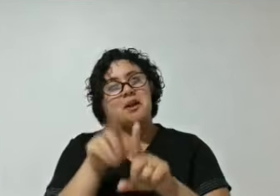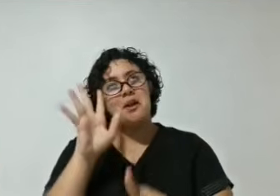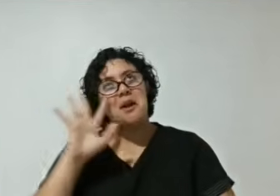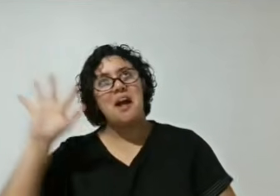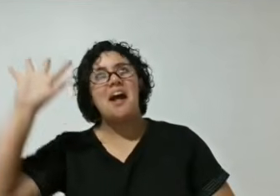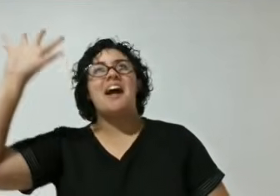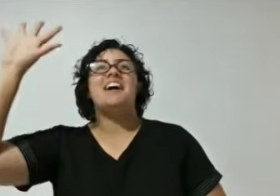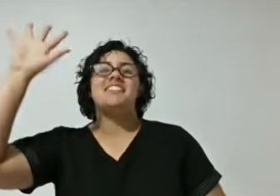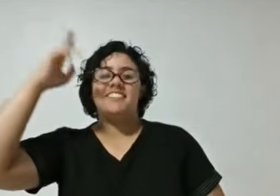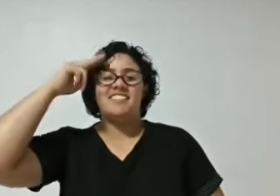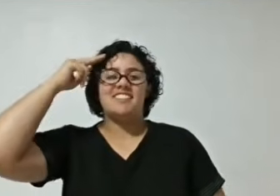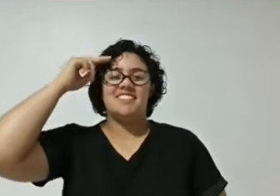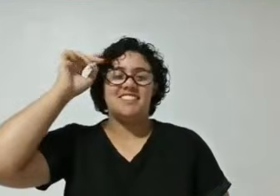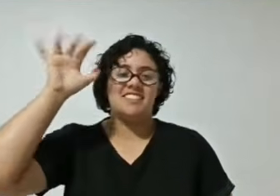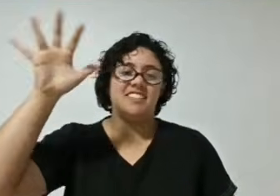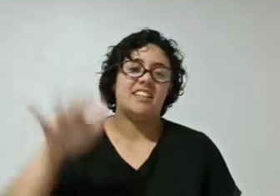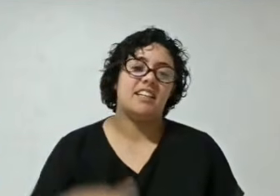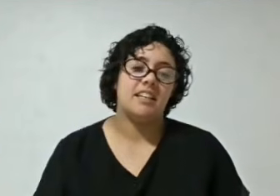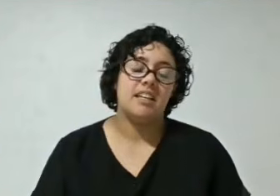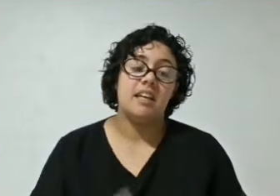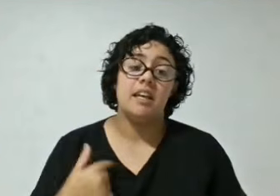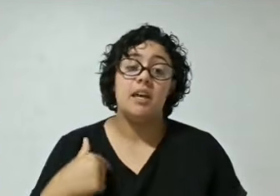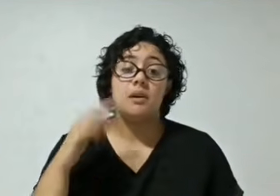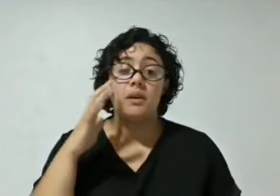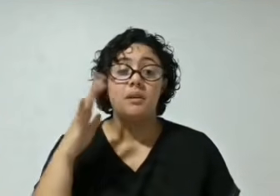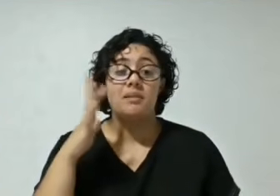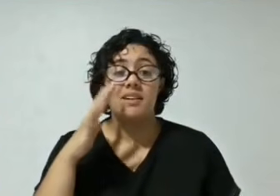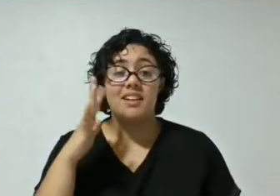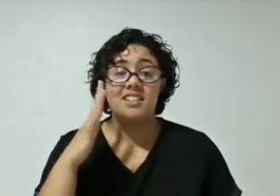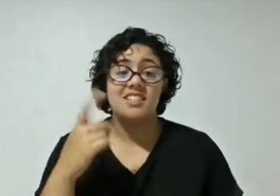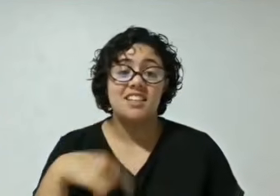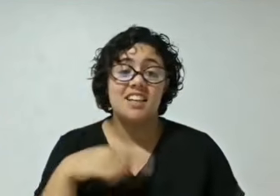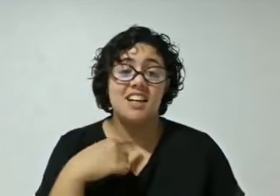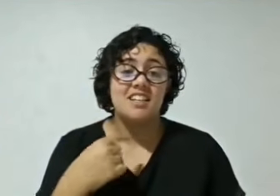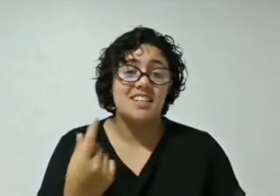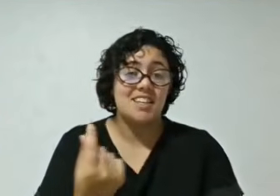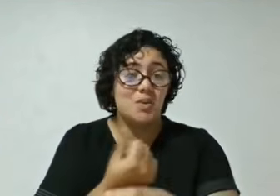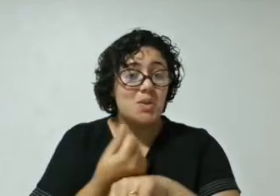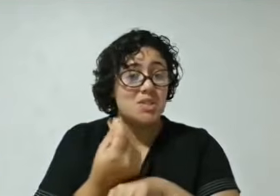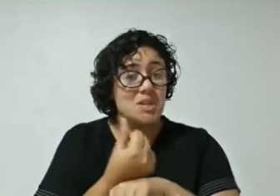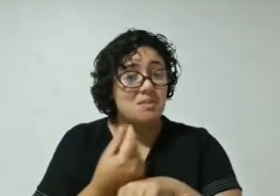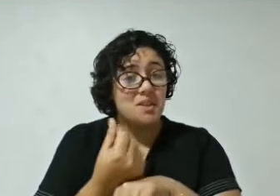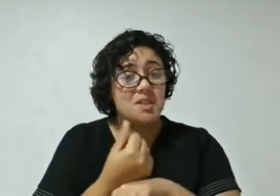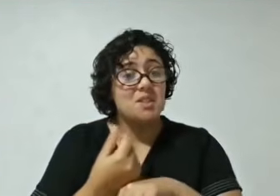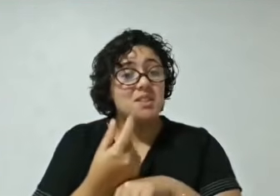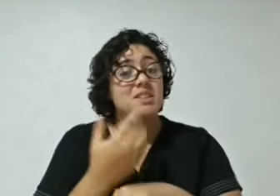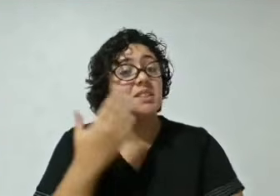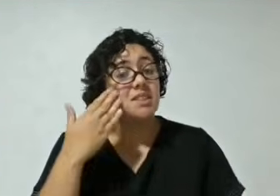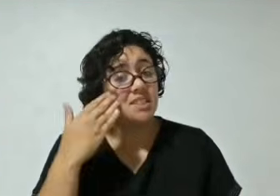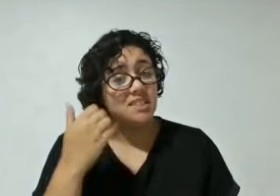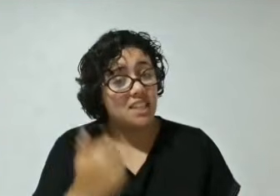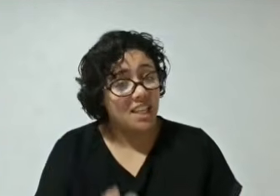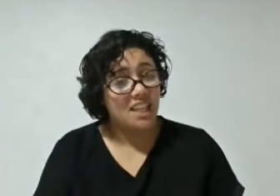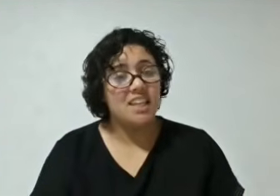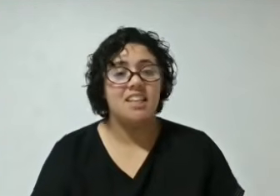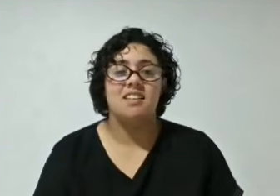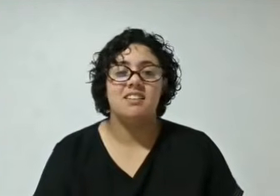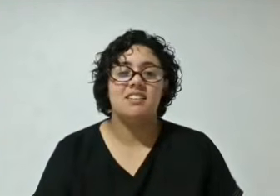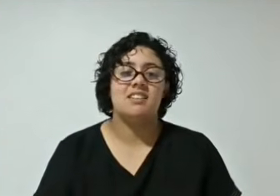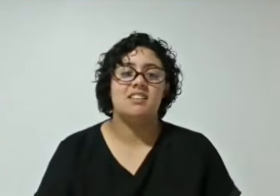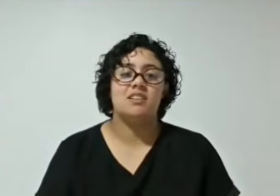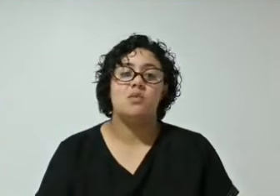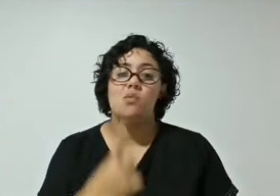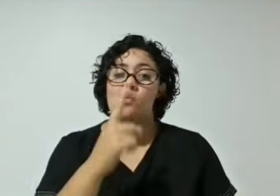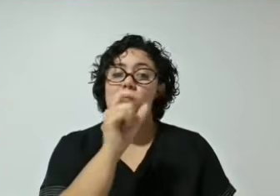30 anos nós vamos conseguir chegar no 1% do orçamento, que a gente luta desde que eu entrei, porque 1%